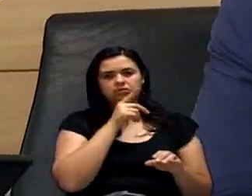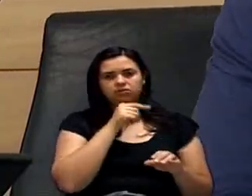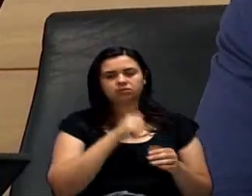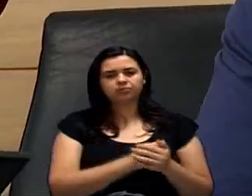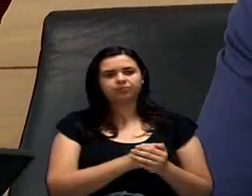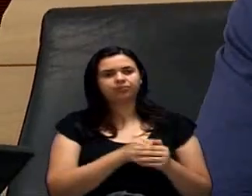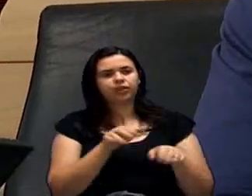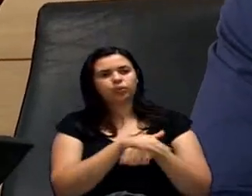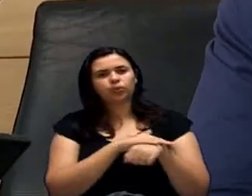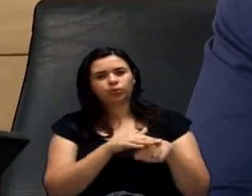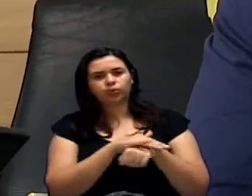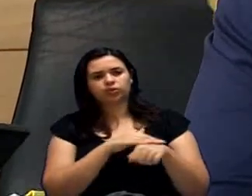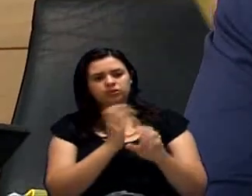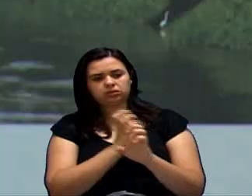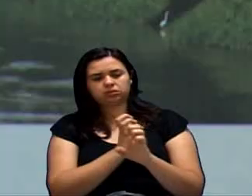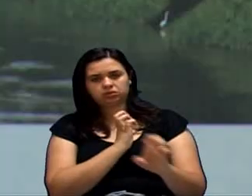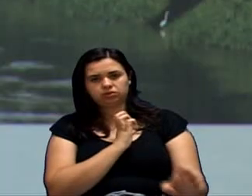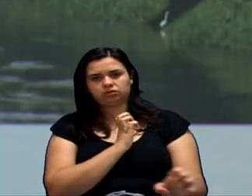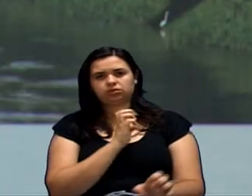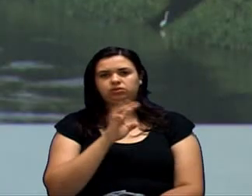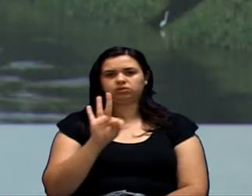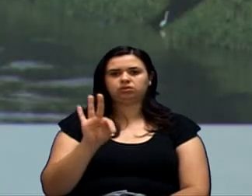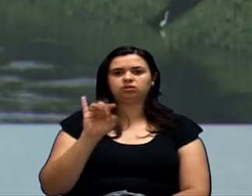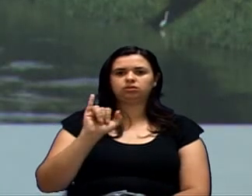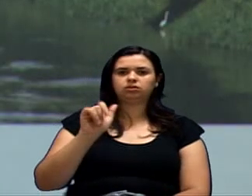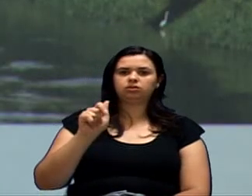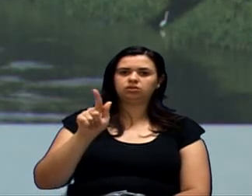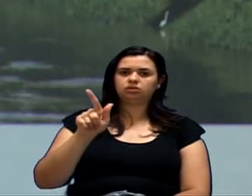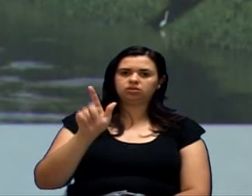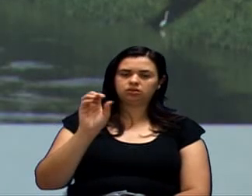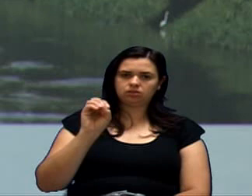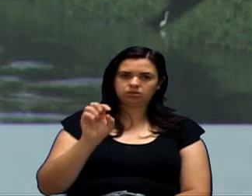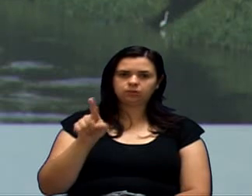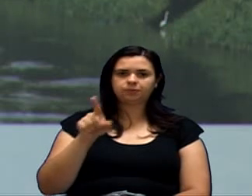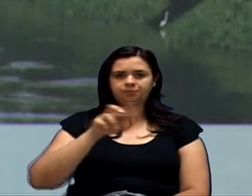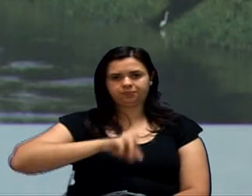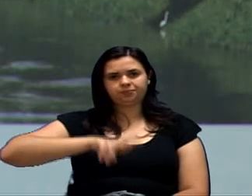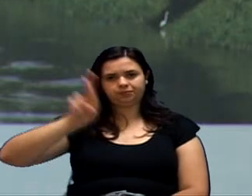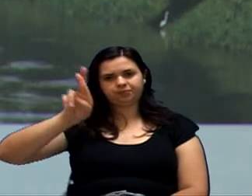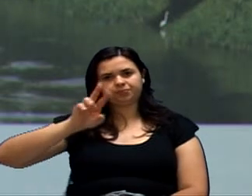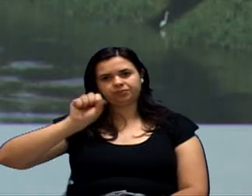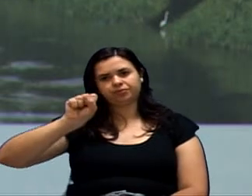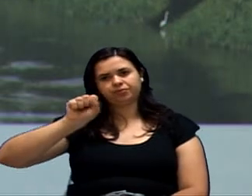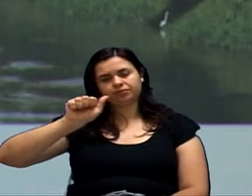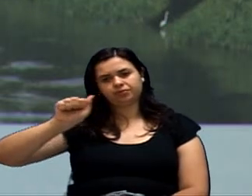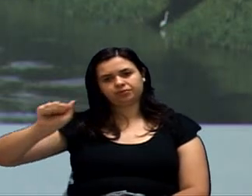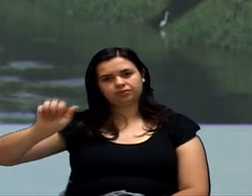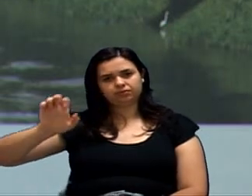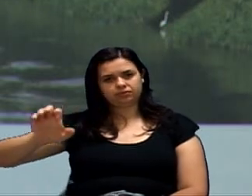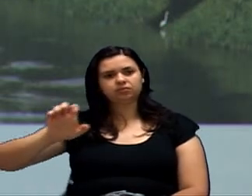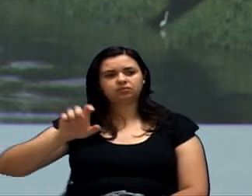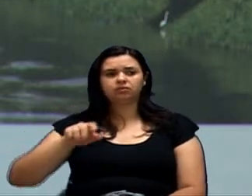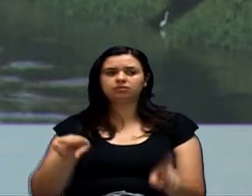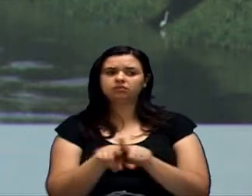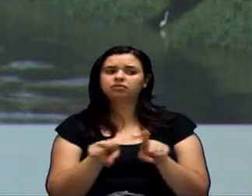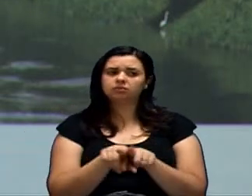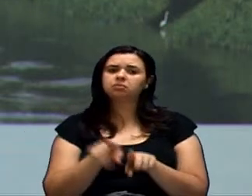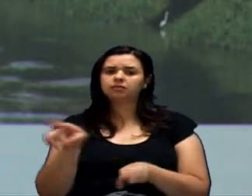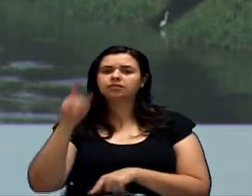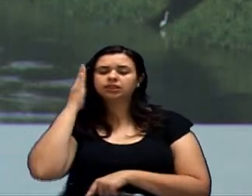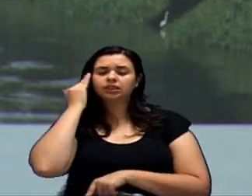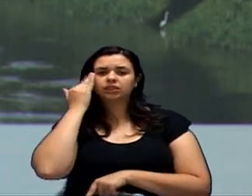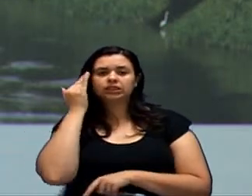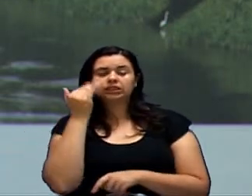falei com o engenheiro Tiago Sucou, que é o diretor do SAI, e ele falou que recebeu realmente, inclusive,